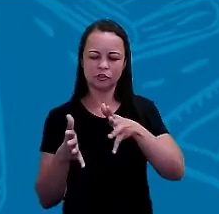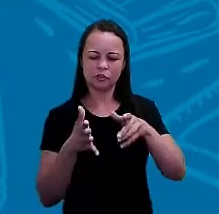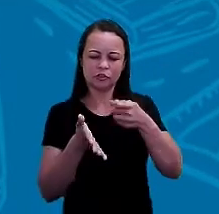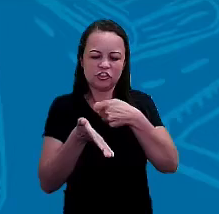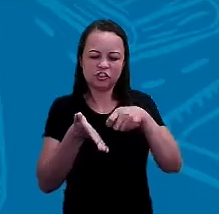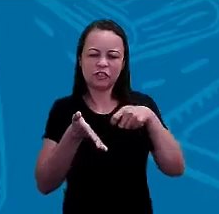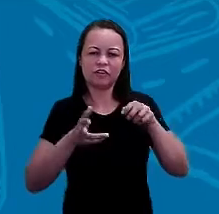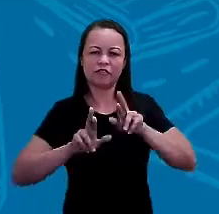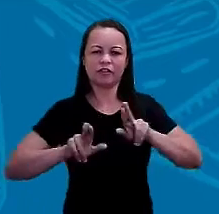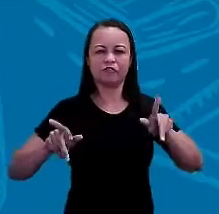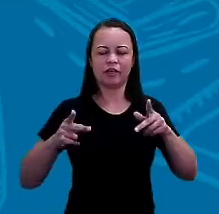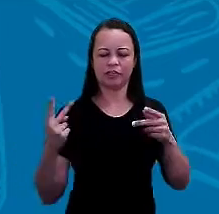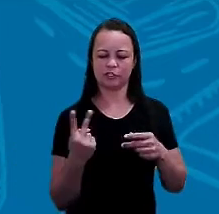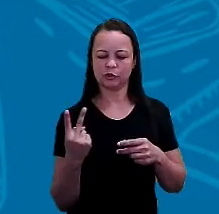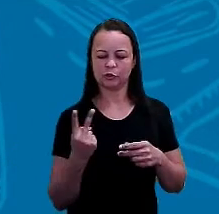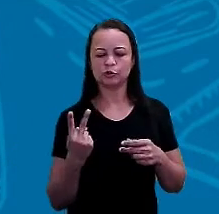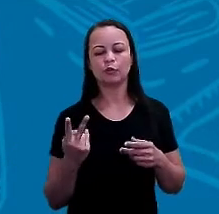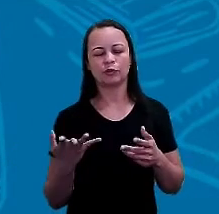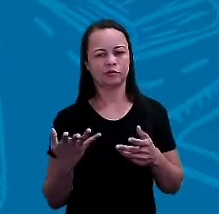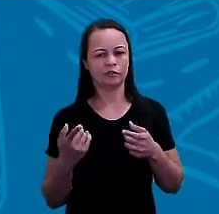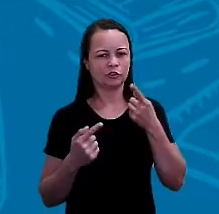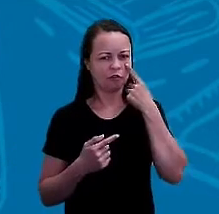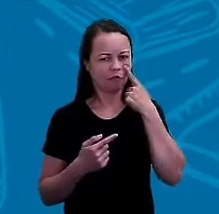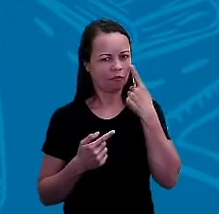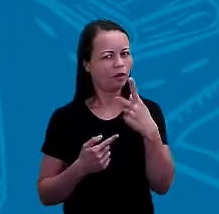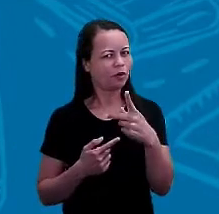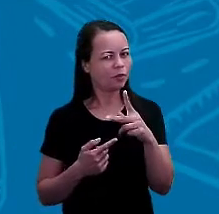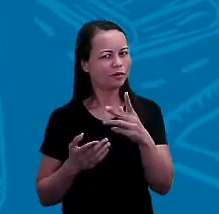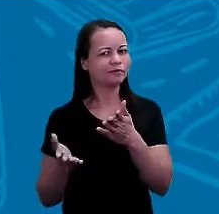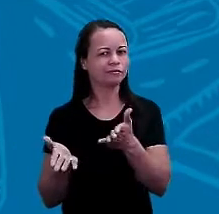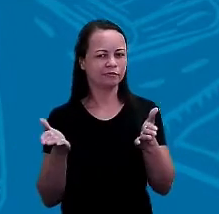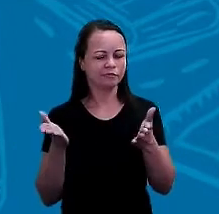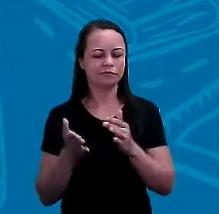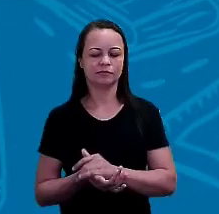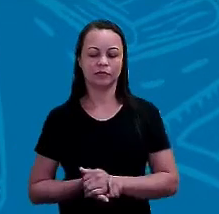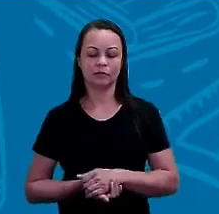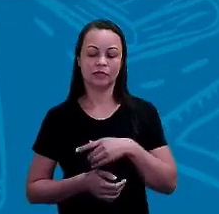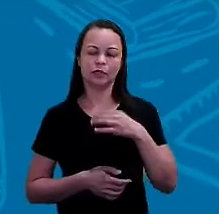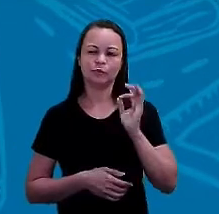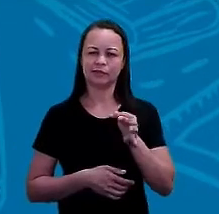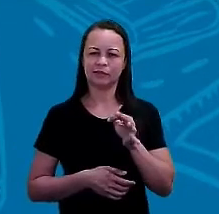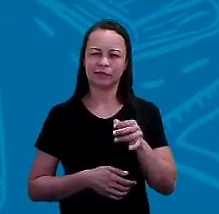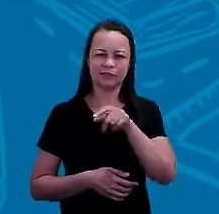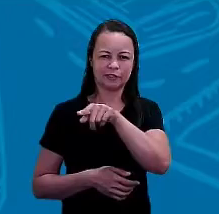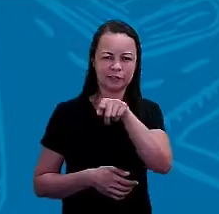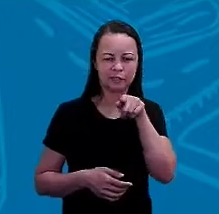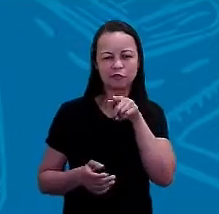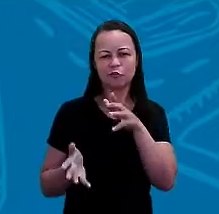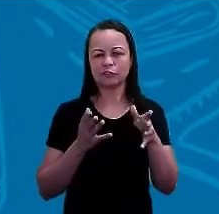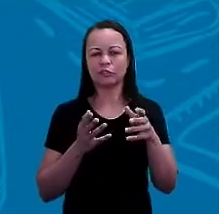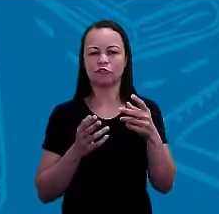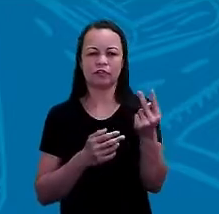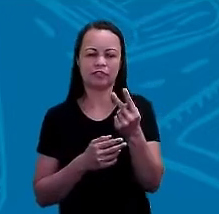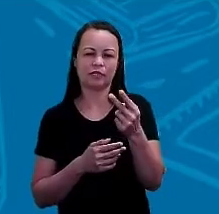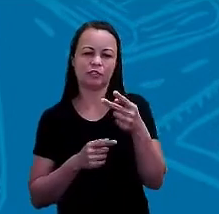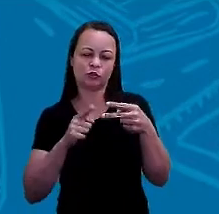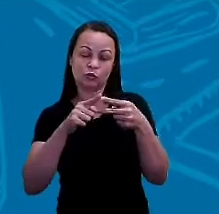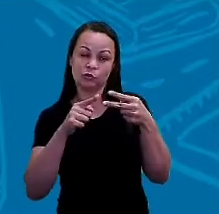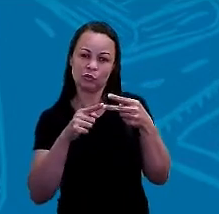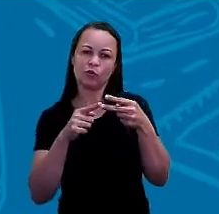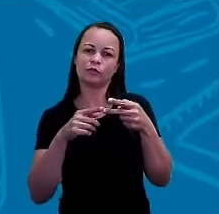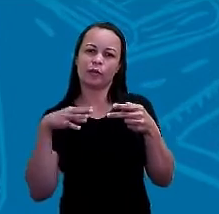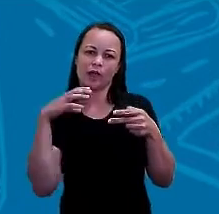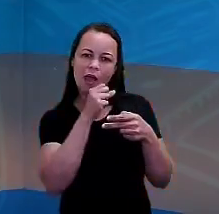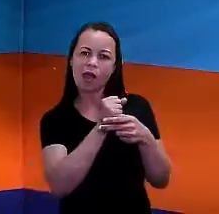entre ambas. A gente já viu isso aqui, não foi? Vocês já vão, ó. Tenho certeza que vocês vão fazer essas duas questões